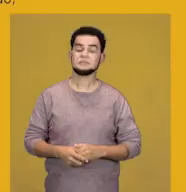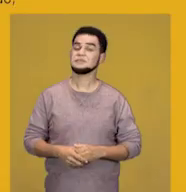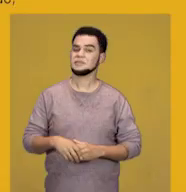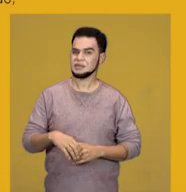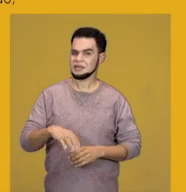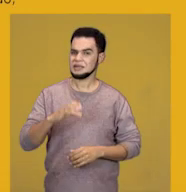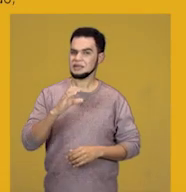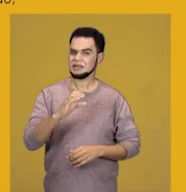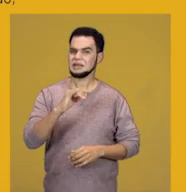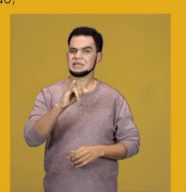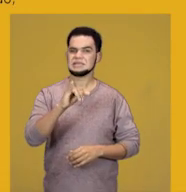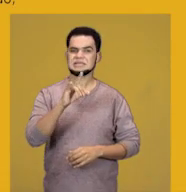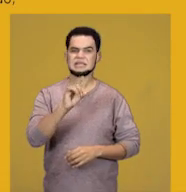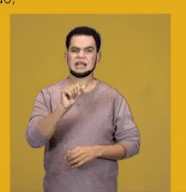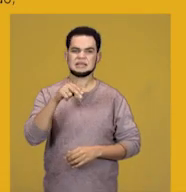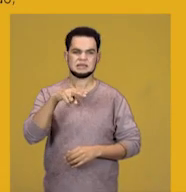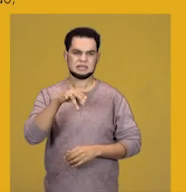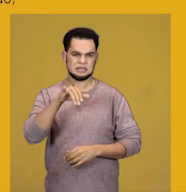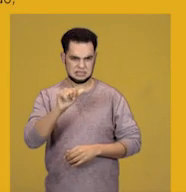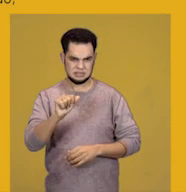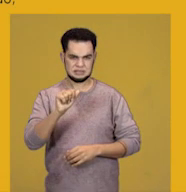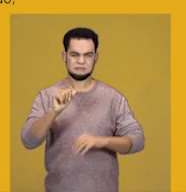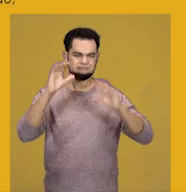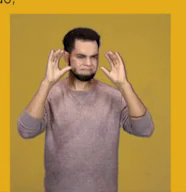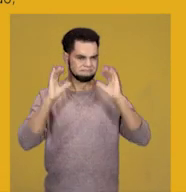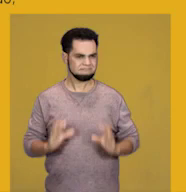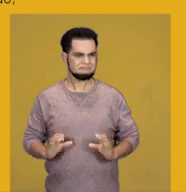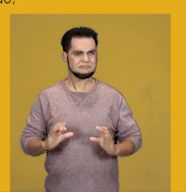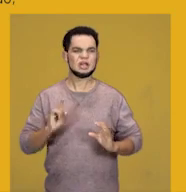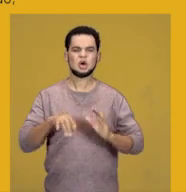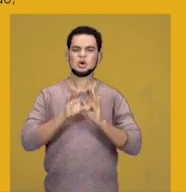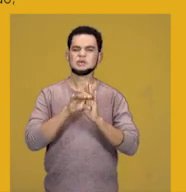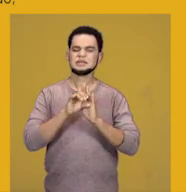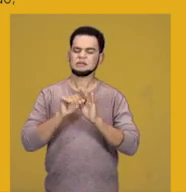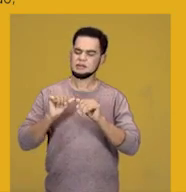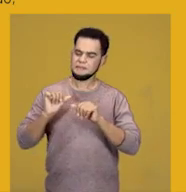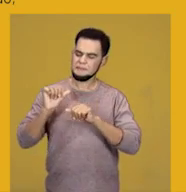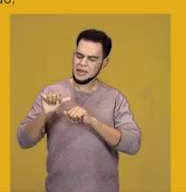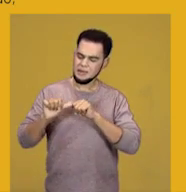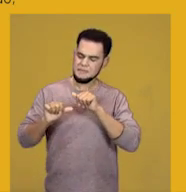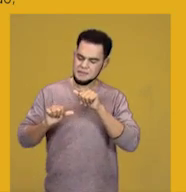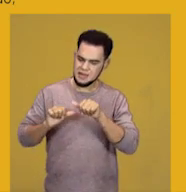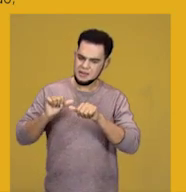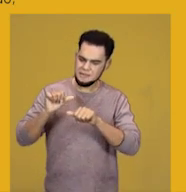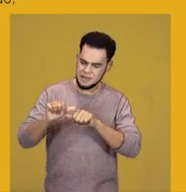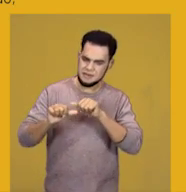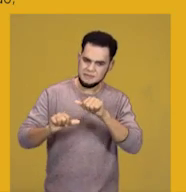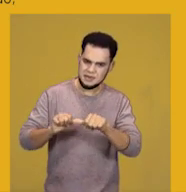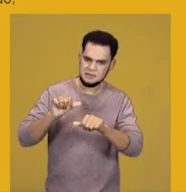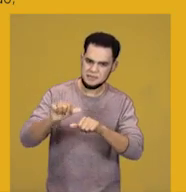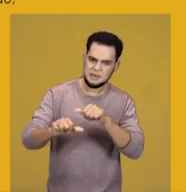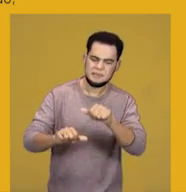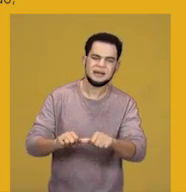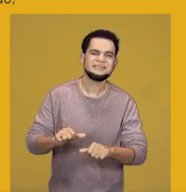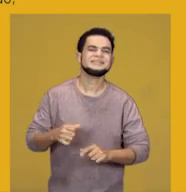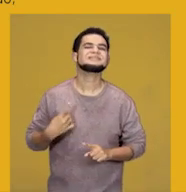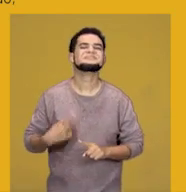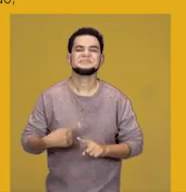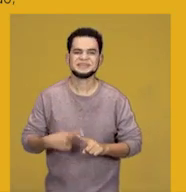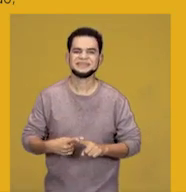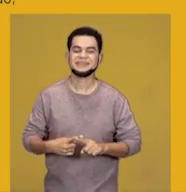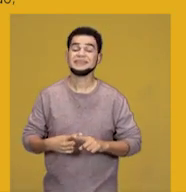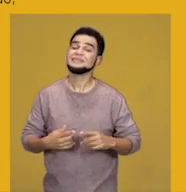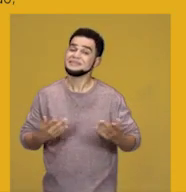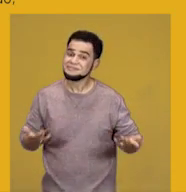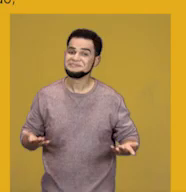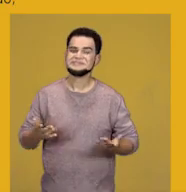cidadania é um conceito em constante transformação, ele está sempre mudando. Por quê? Porque a cada momento a gente